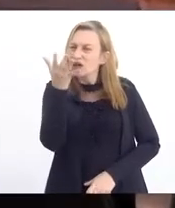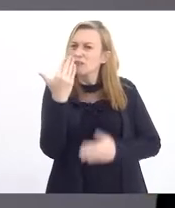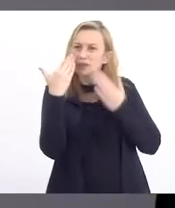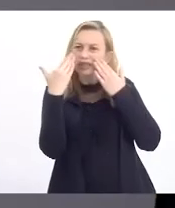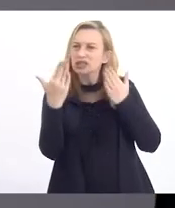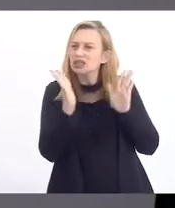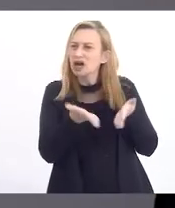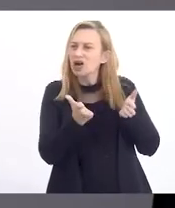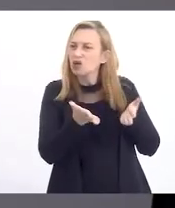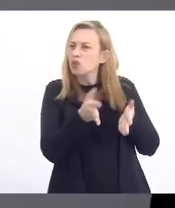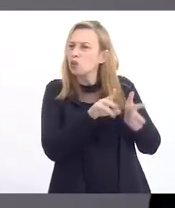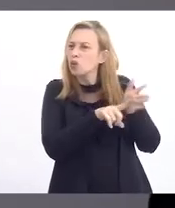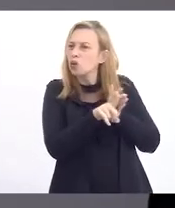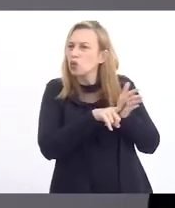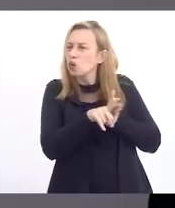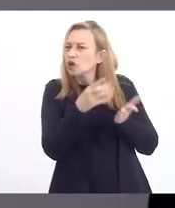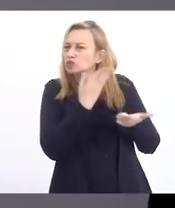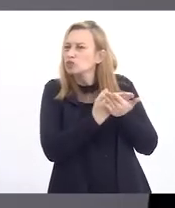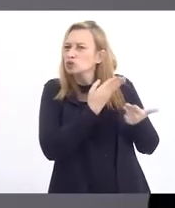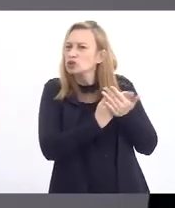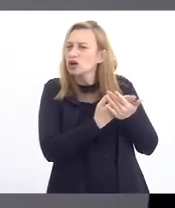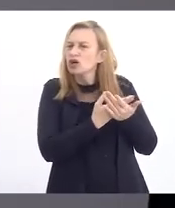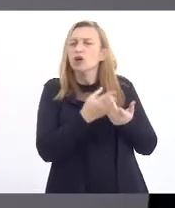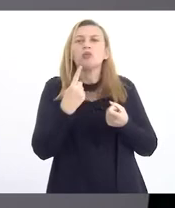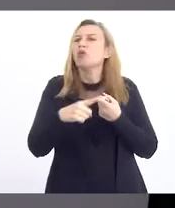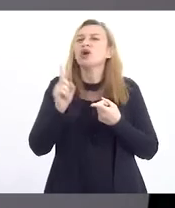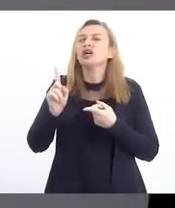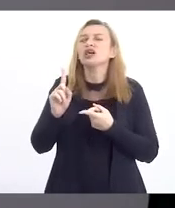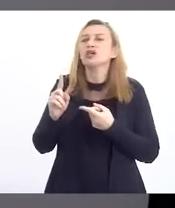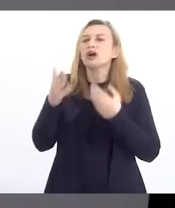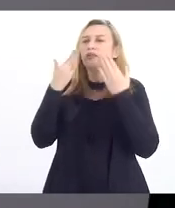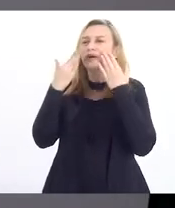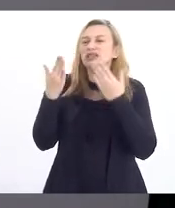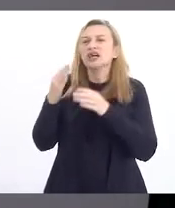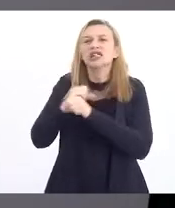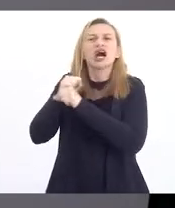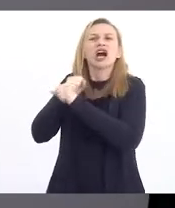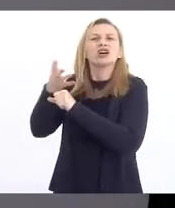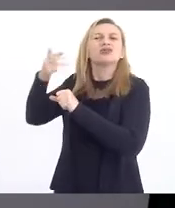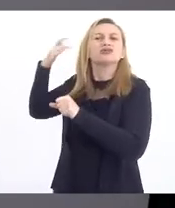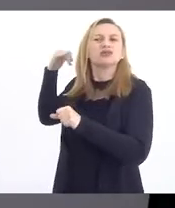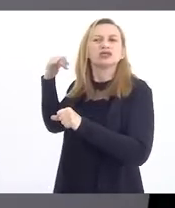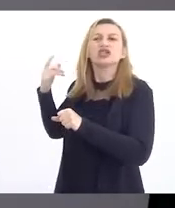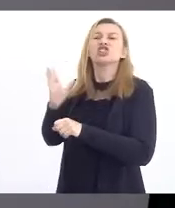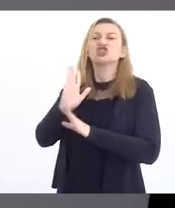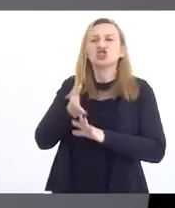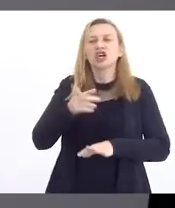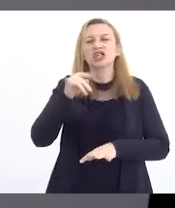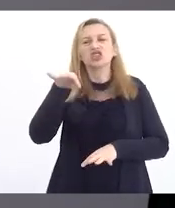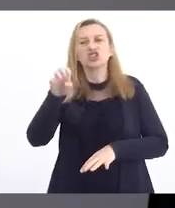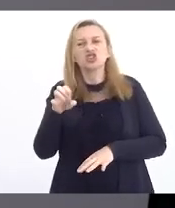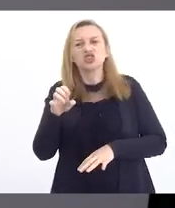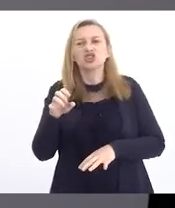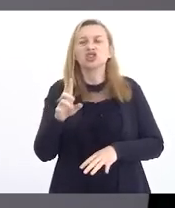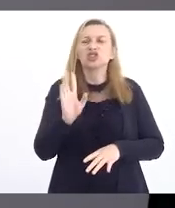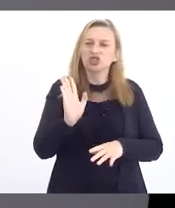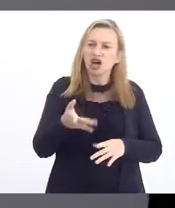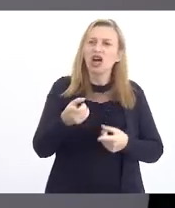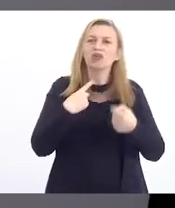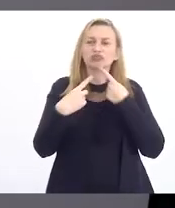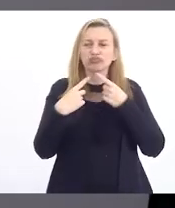agora, está sendo analisada, estudada, por que não foi apresentado há mais tempo, já que essa questão doutora, do dique foi amplamente